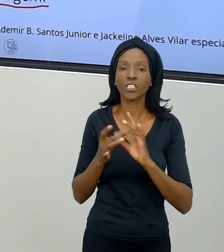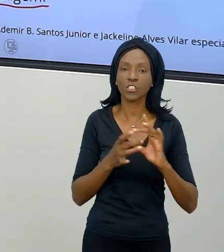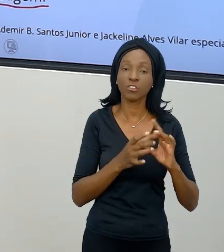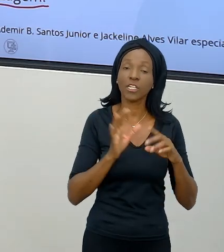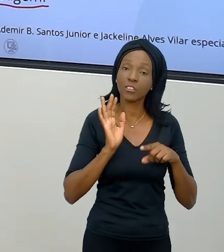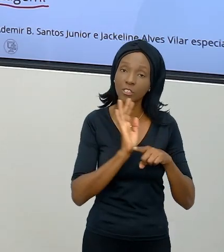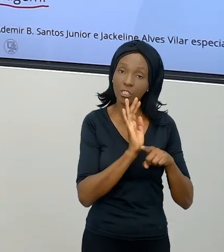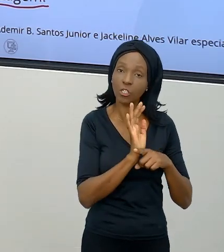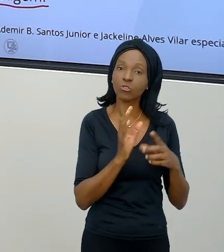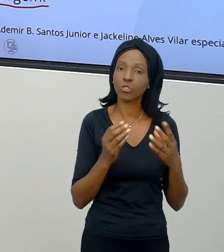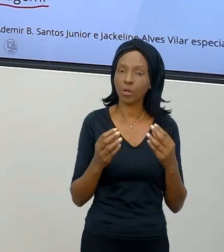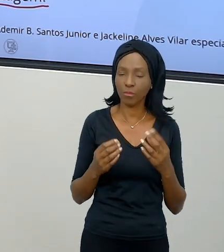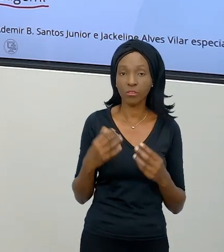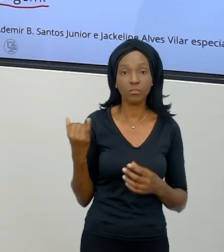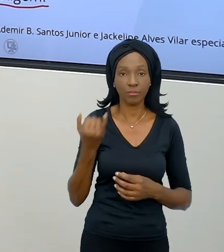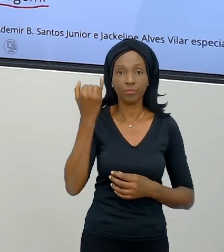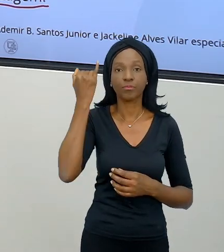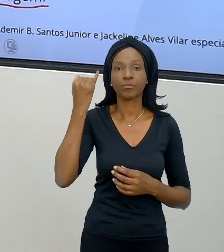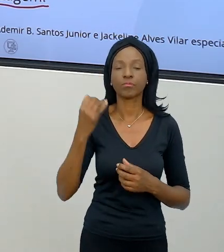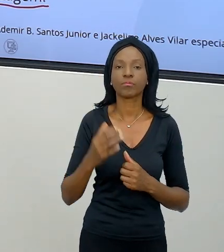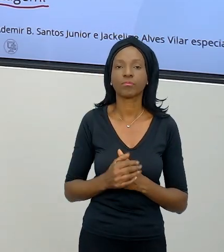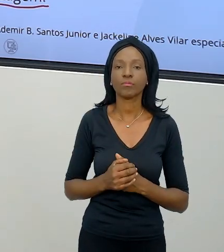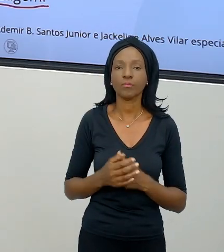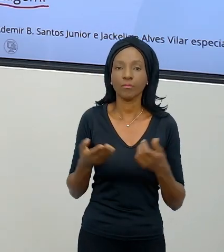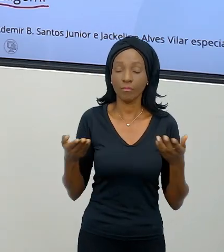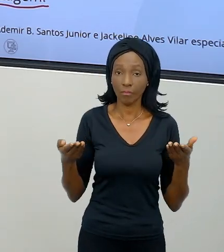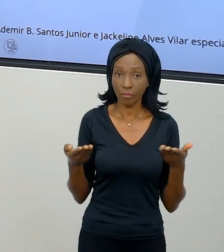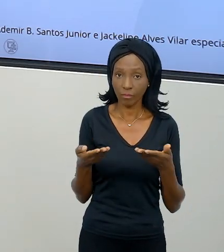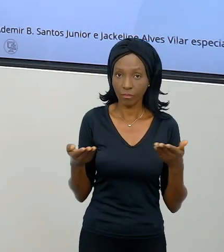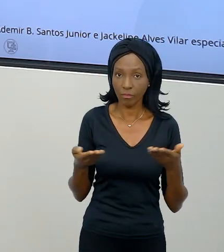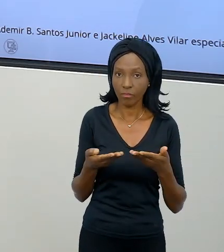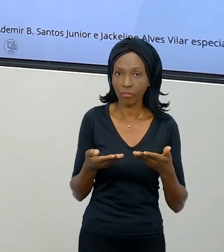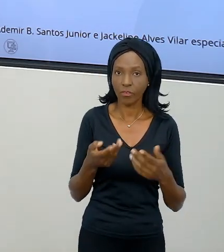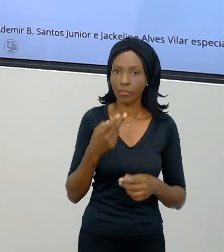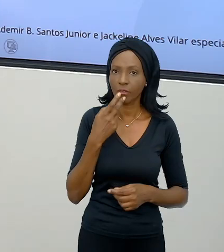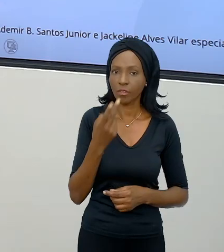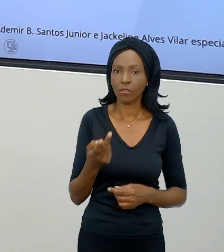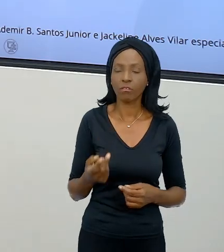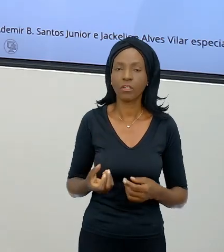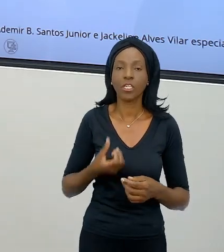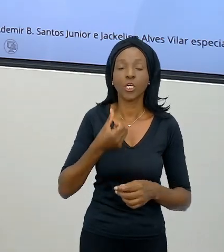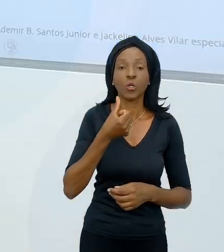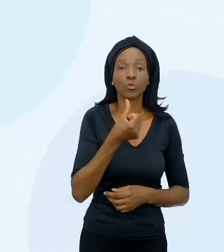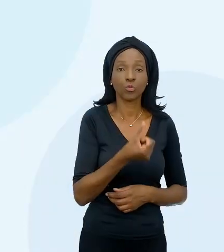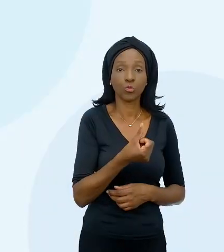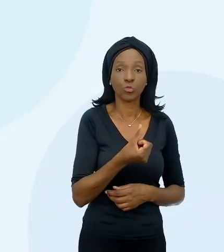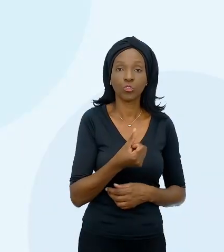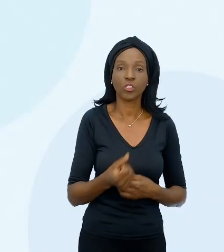Então, é um aspecto bem importante. Então, vamos agora para o aspecto 6, né?